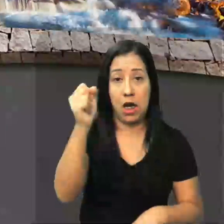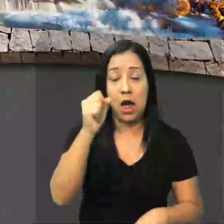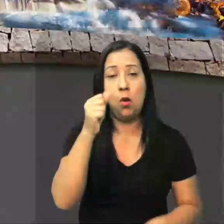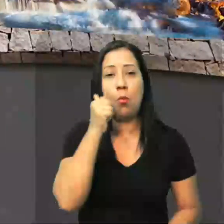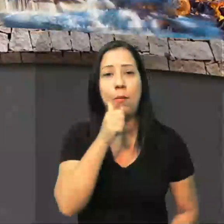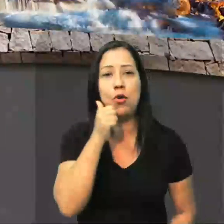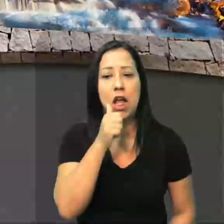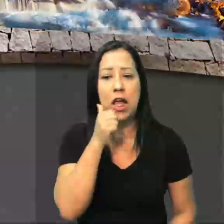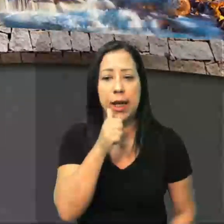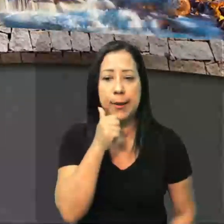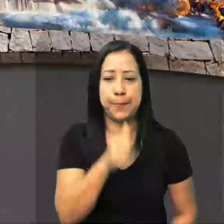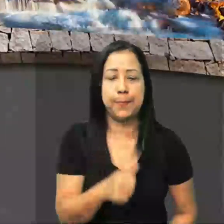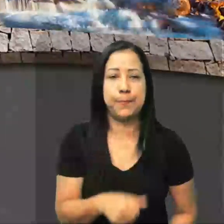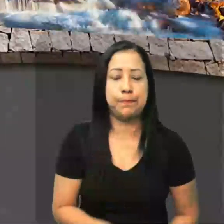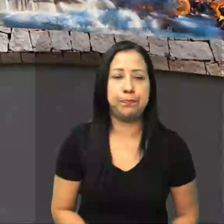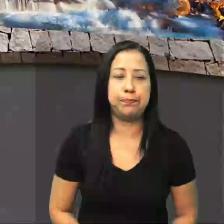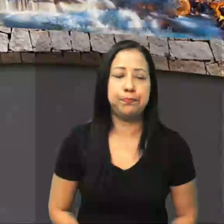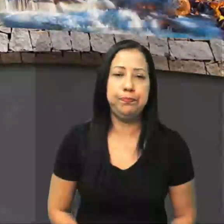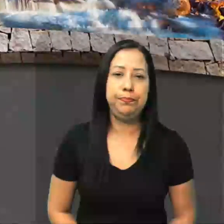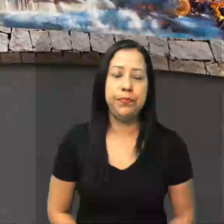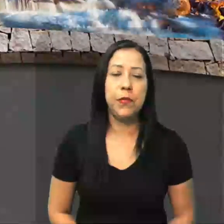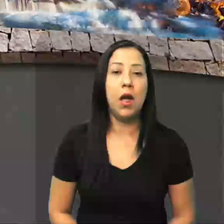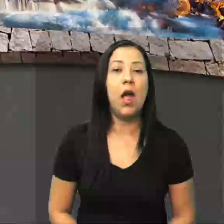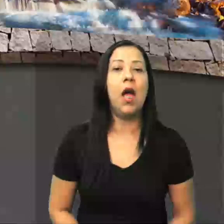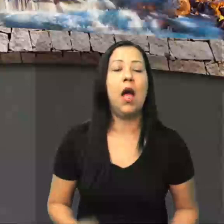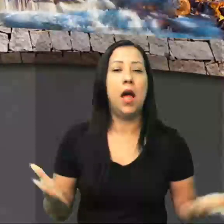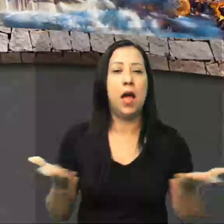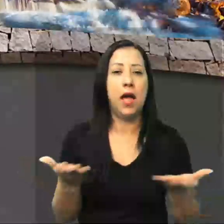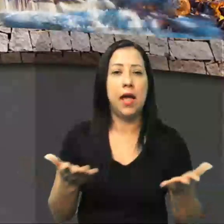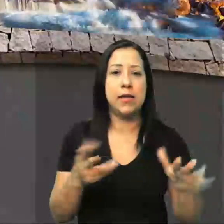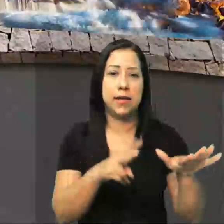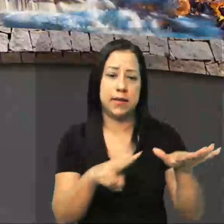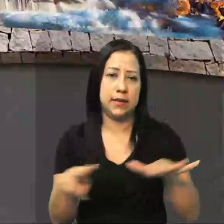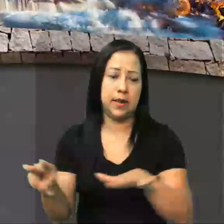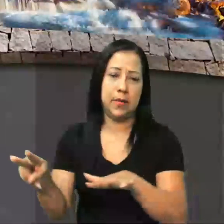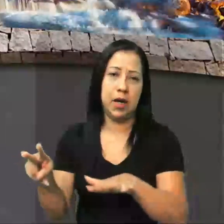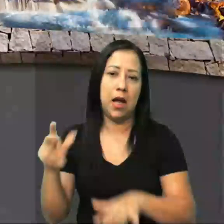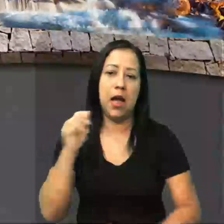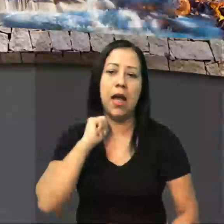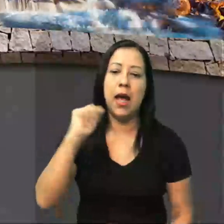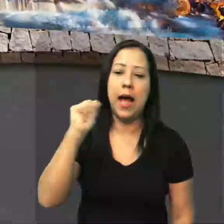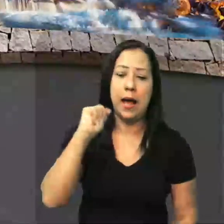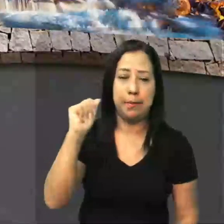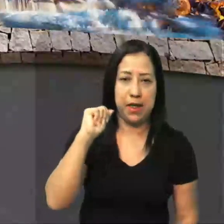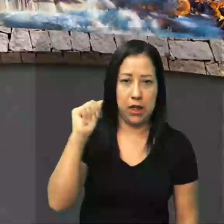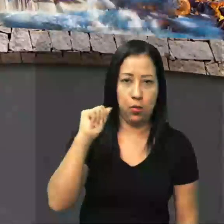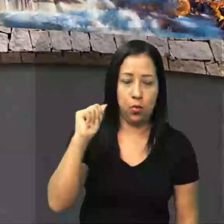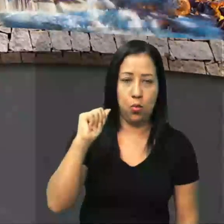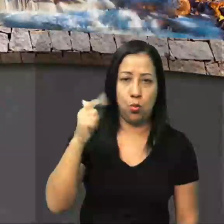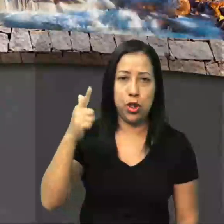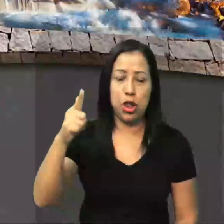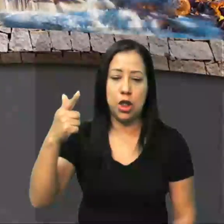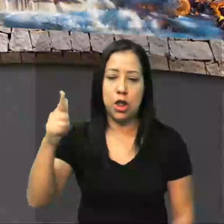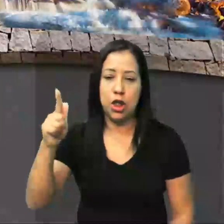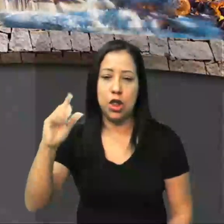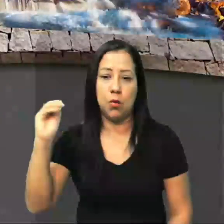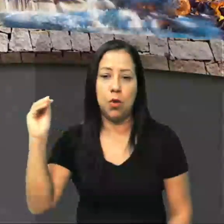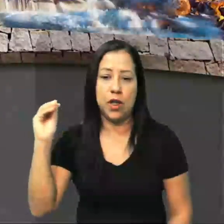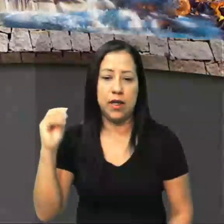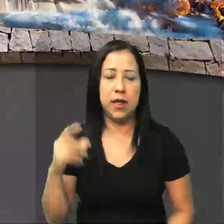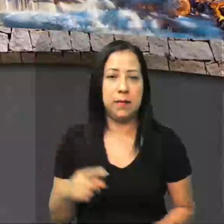semana, tá? Nessa última semana de abril de 2021, lá em Goiânia. Portanto, as mulheres estão